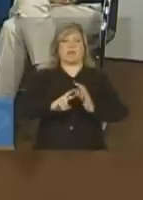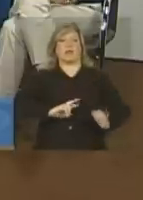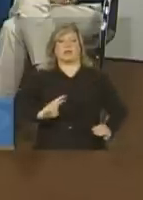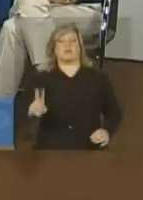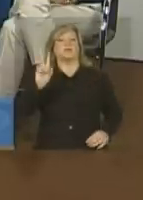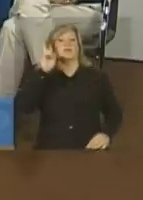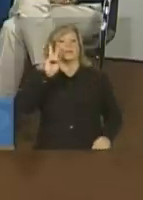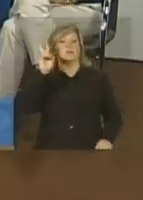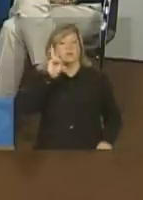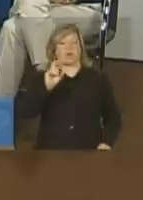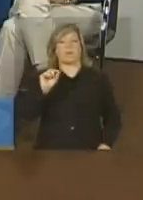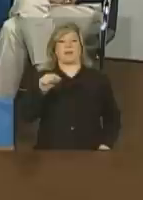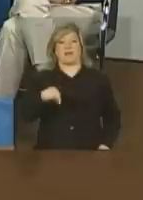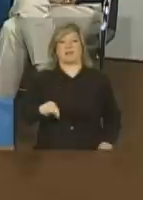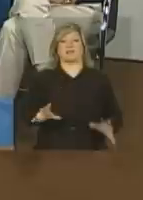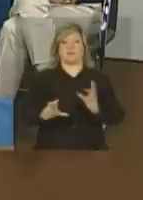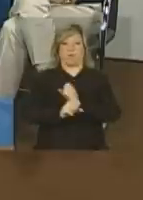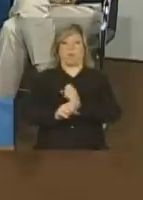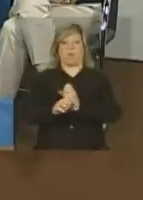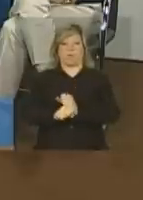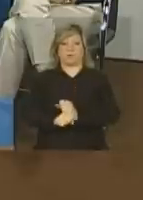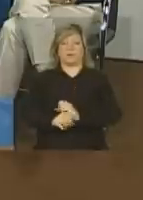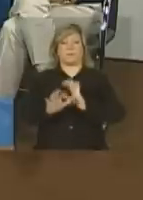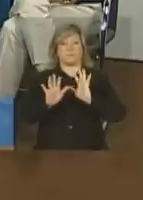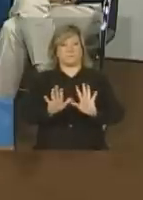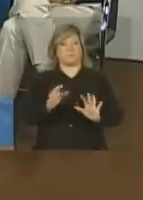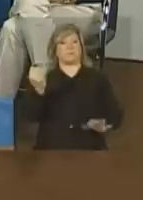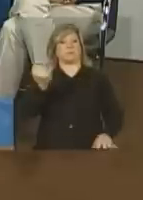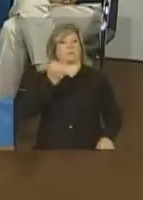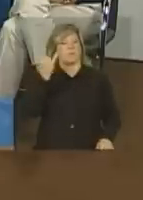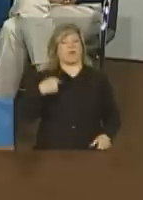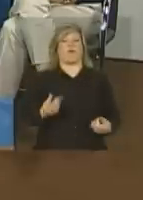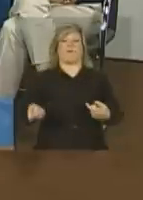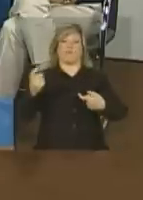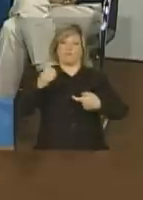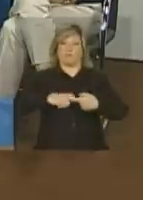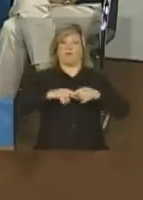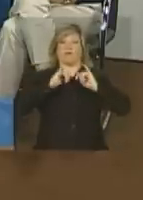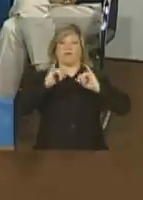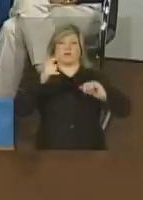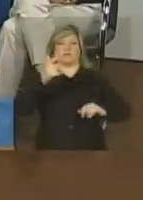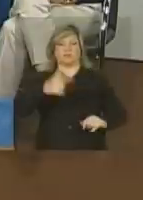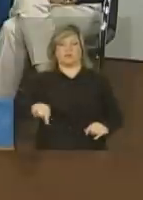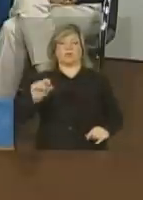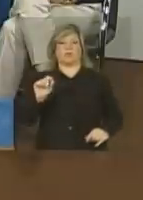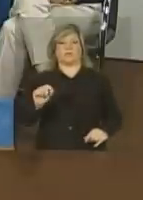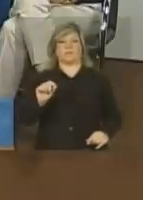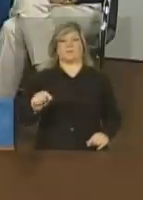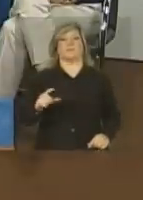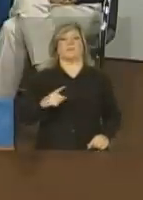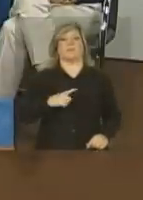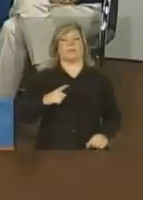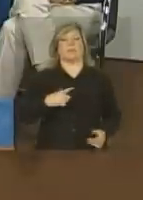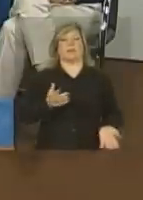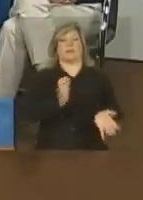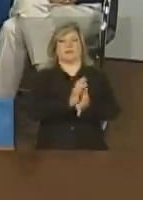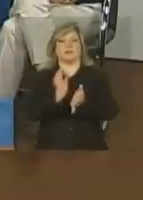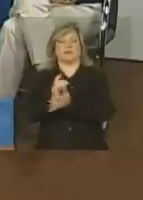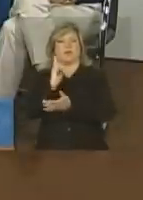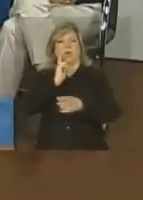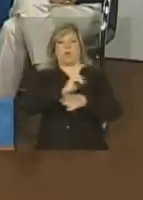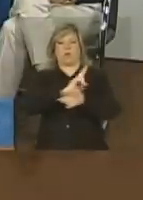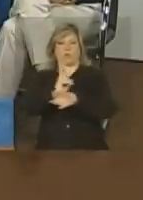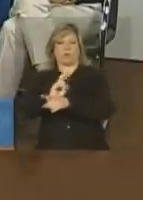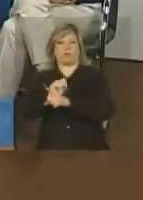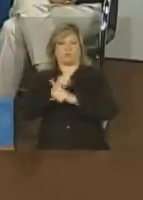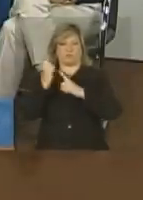a respeito dessas contas. Agora, é importante, eu volto a falar novamente, que as instâncias de controle social do